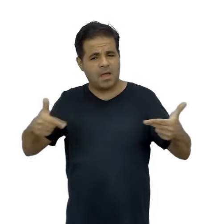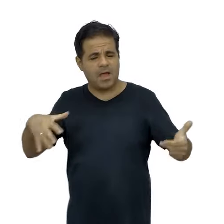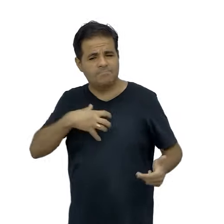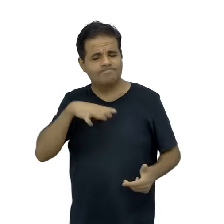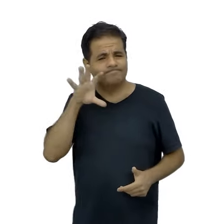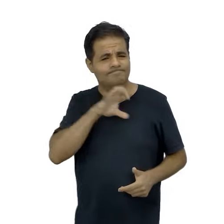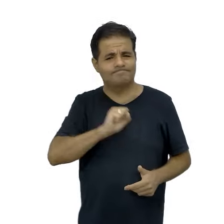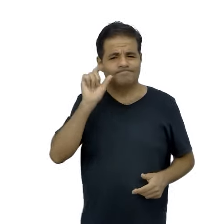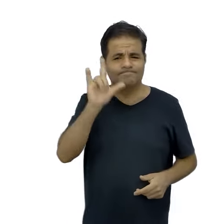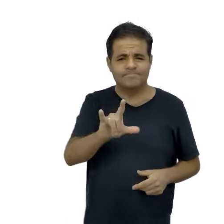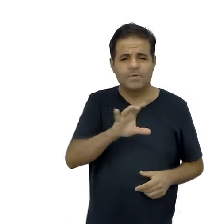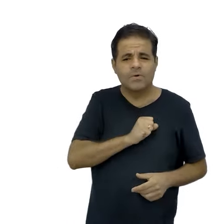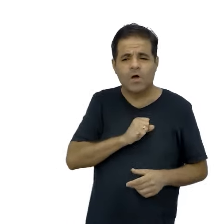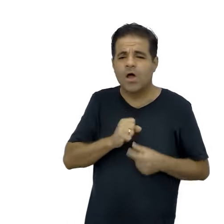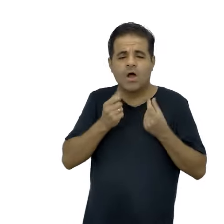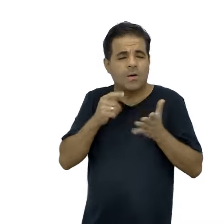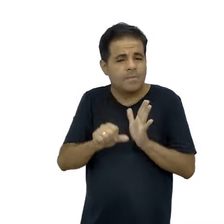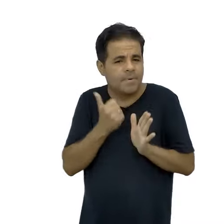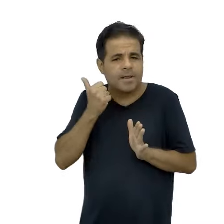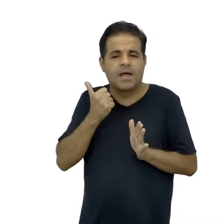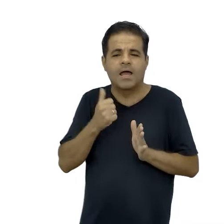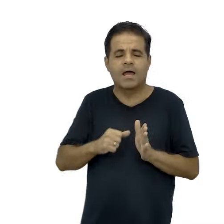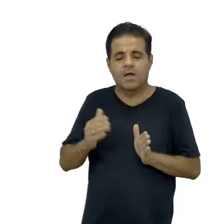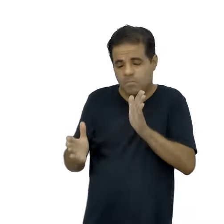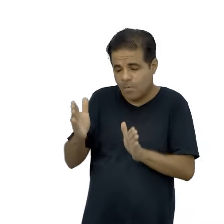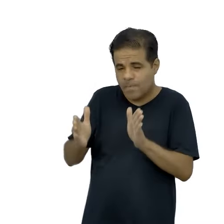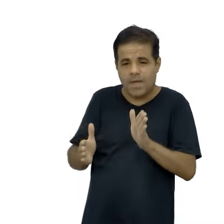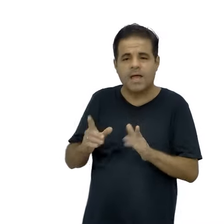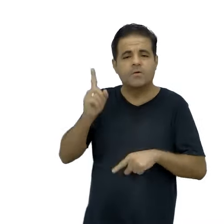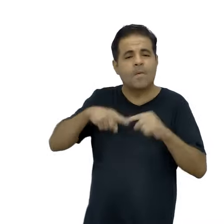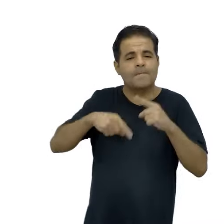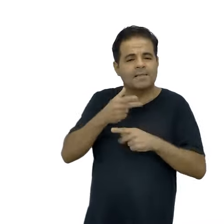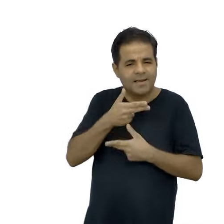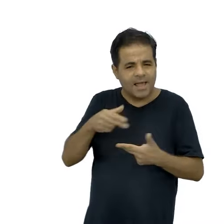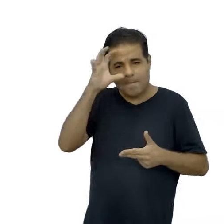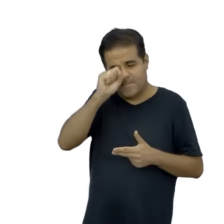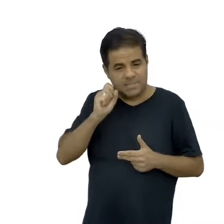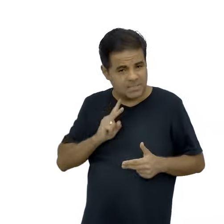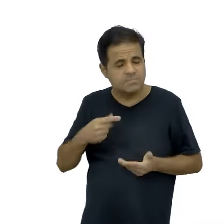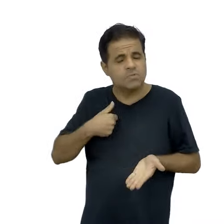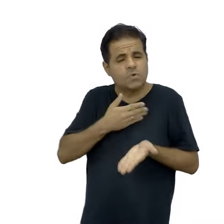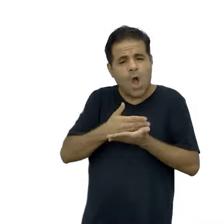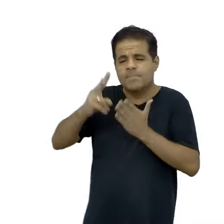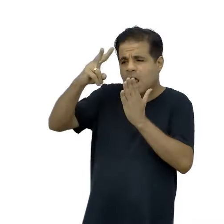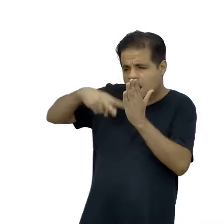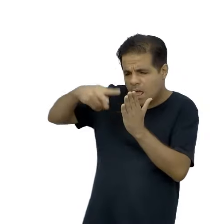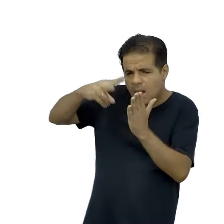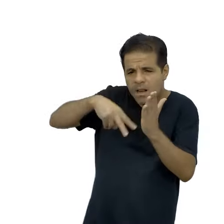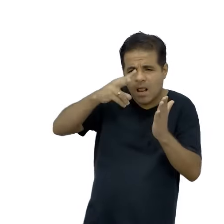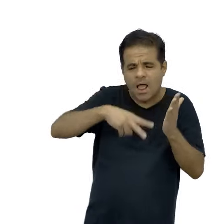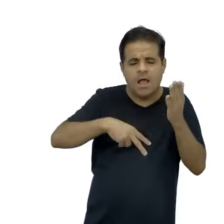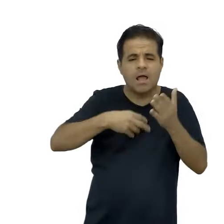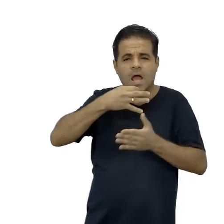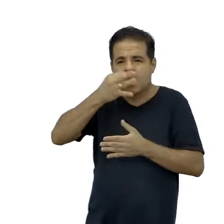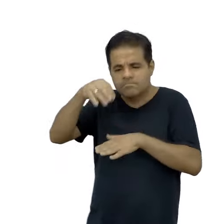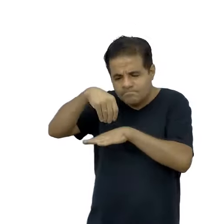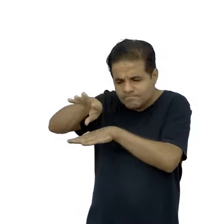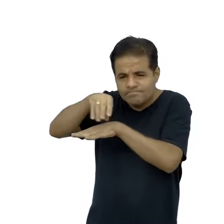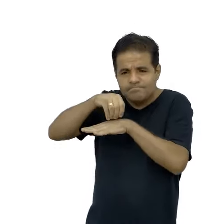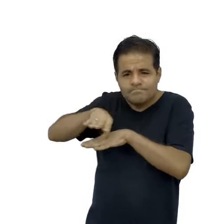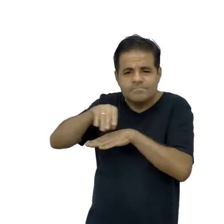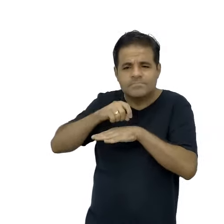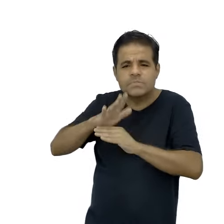Eu achei muito interessante o primeiro momento que eu tive com o material Aprender Sempre, em que eu comecei a ler as dicas do iniciando,